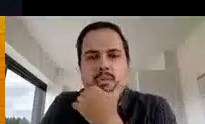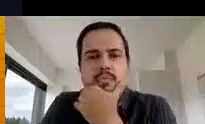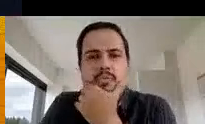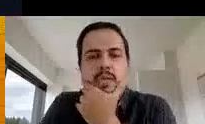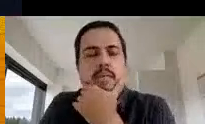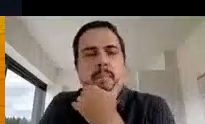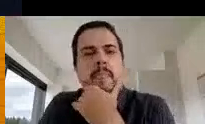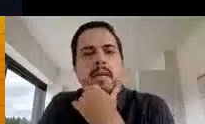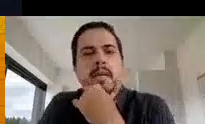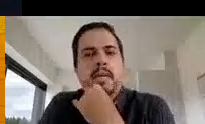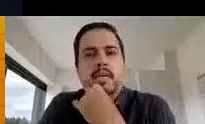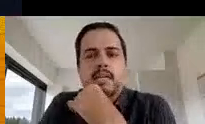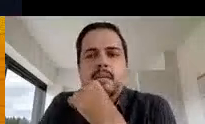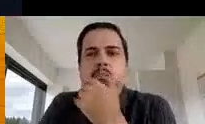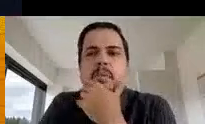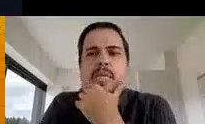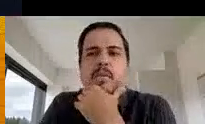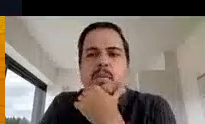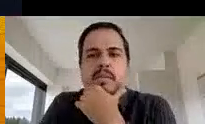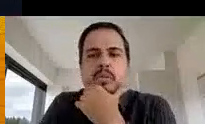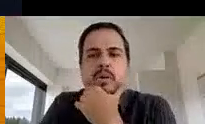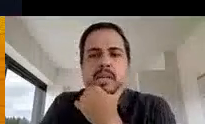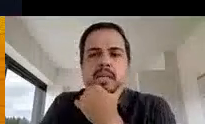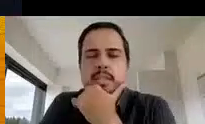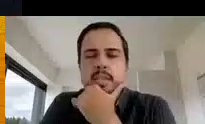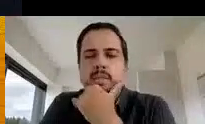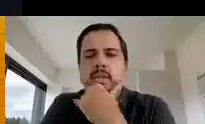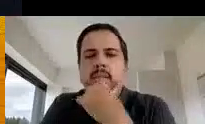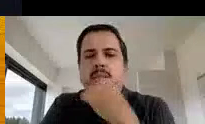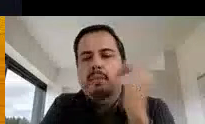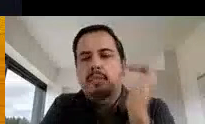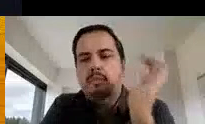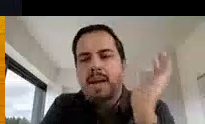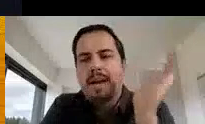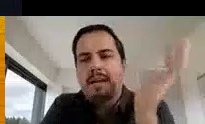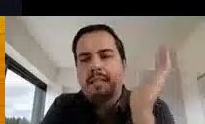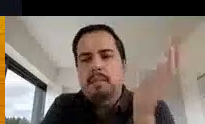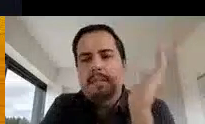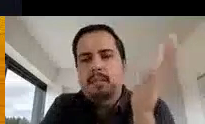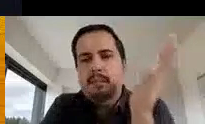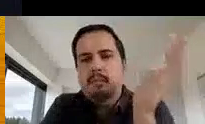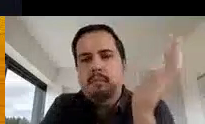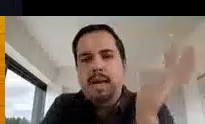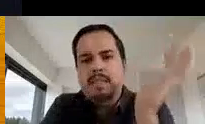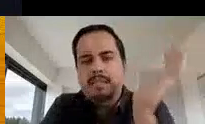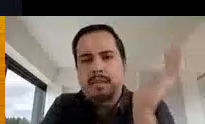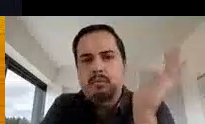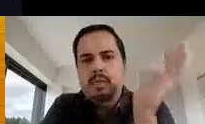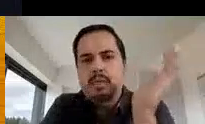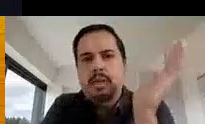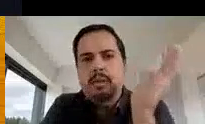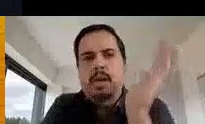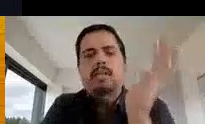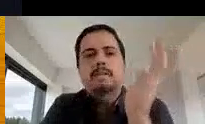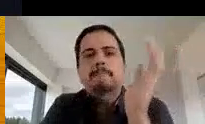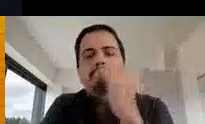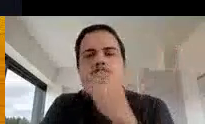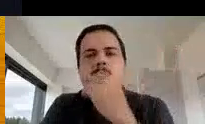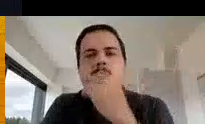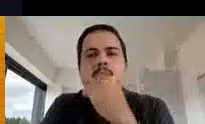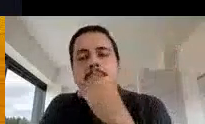15 anos que todo mundo tem, e ela está minimamente se organizando. Então, ela está fazendo uma adaptação básica, ultra,